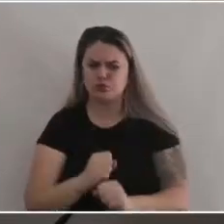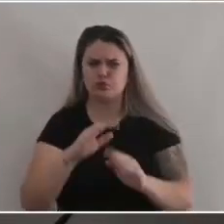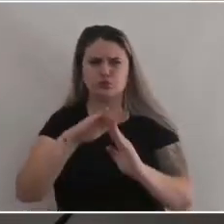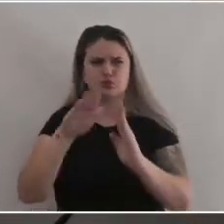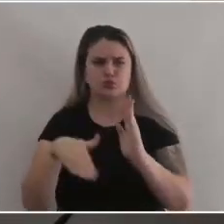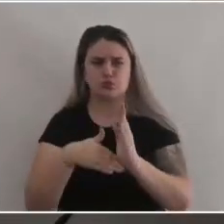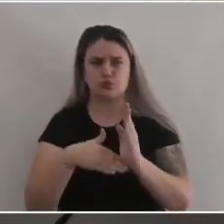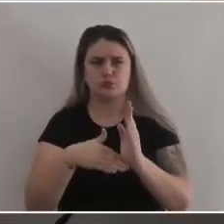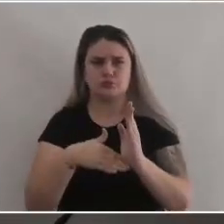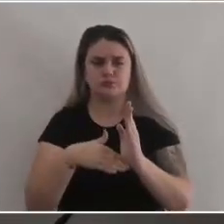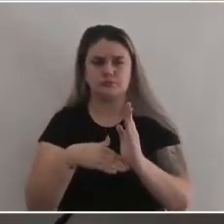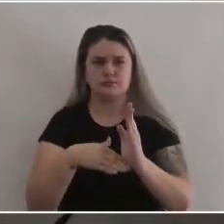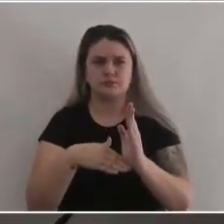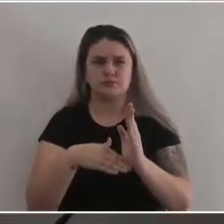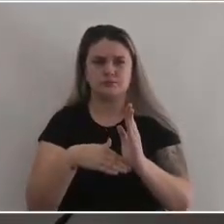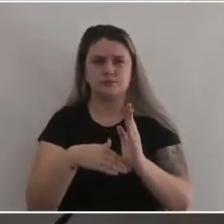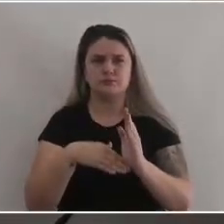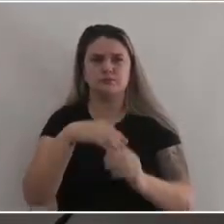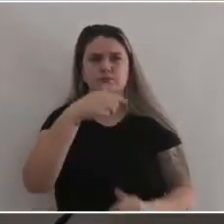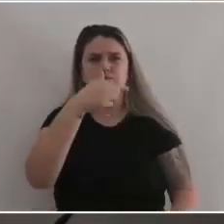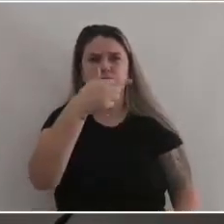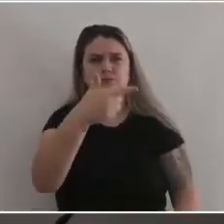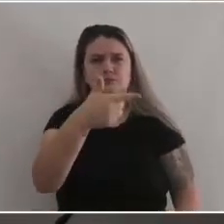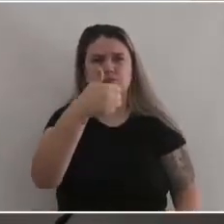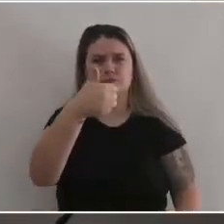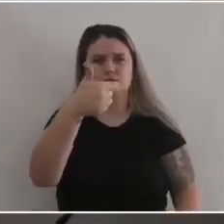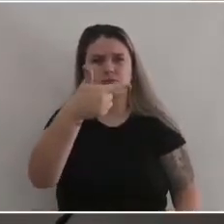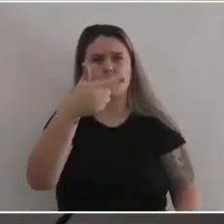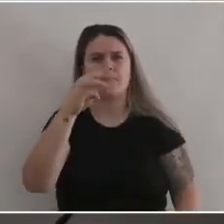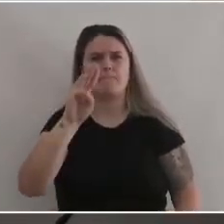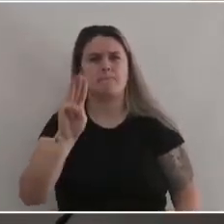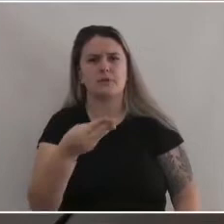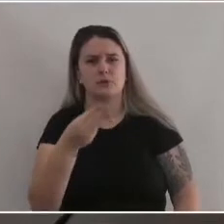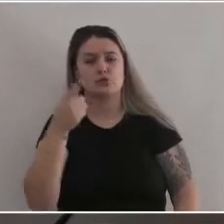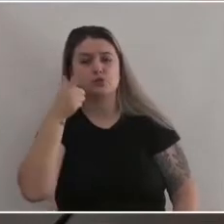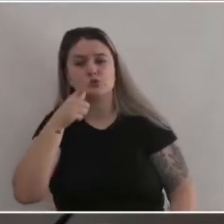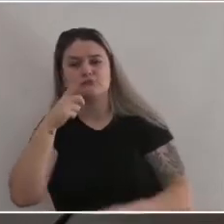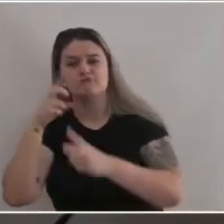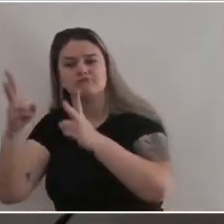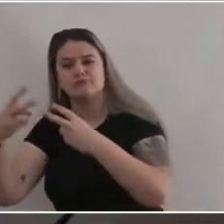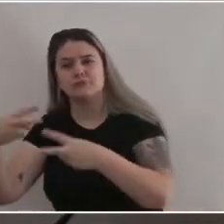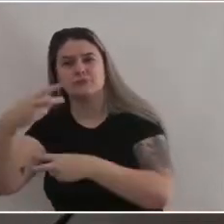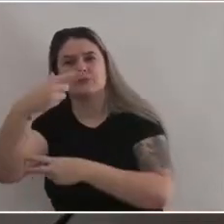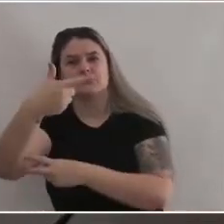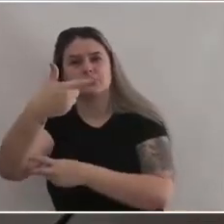entidades, foi orçado em 212 milhões, arrecadou-se